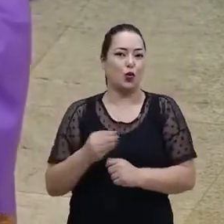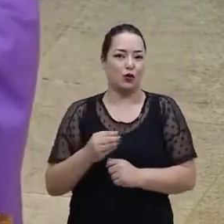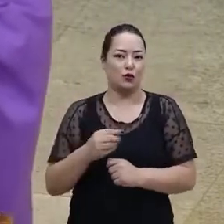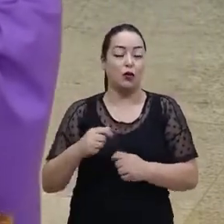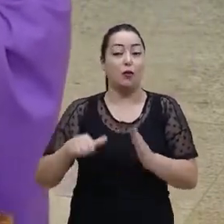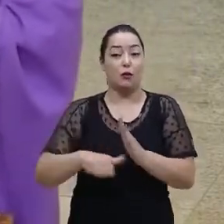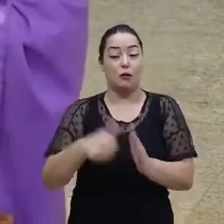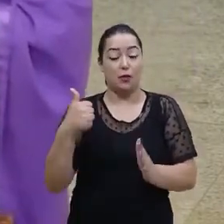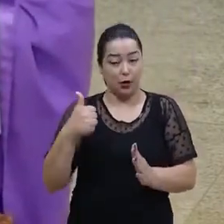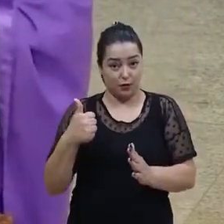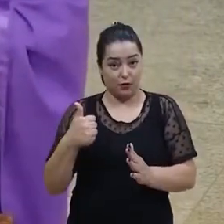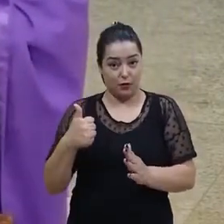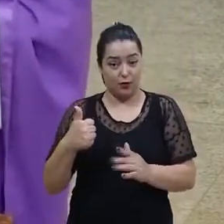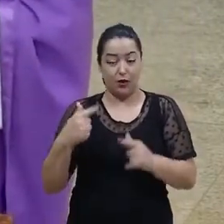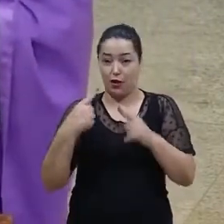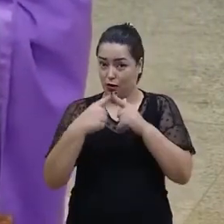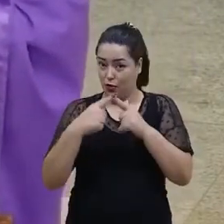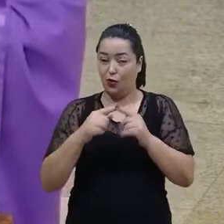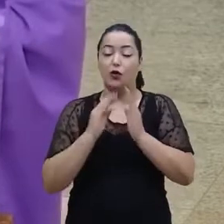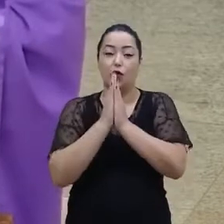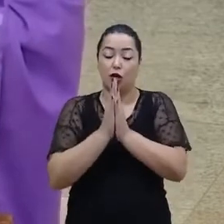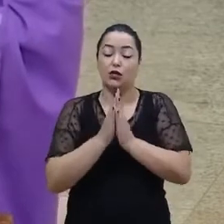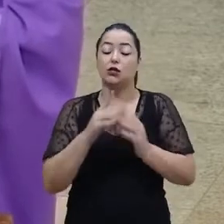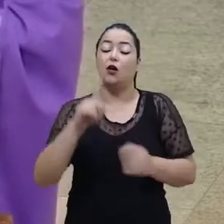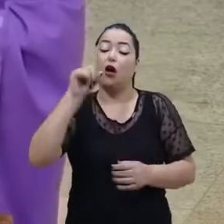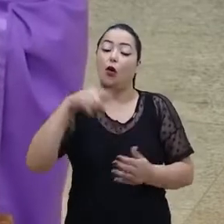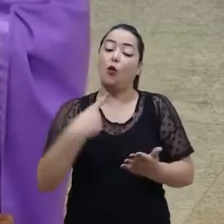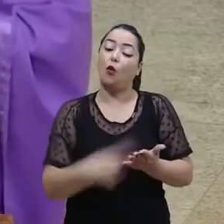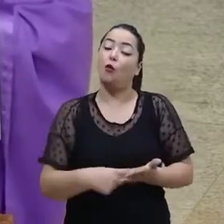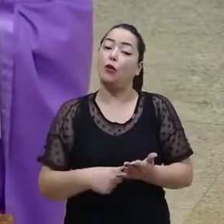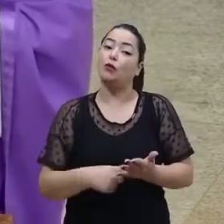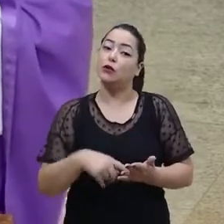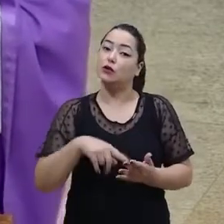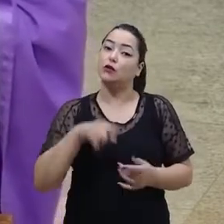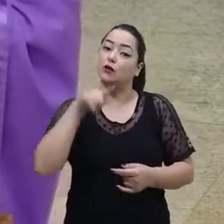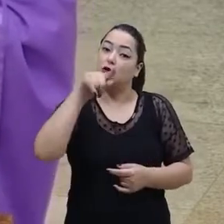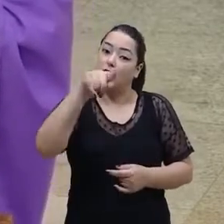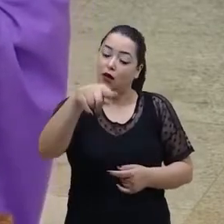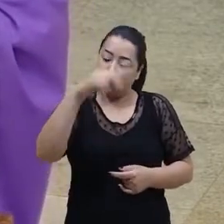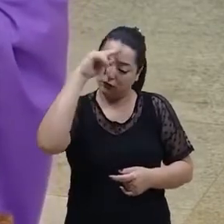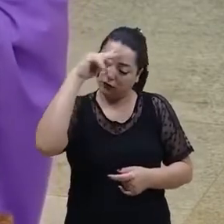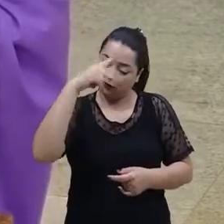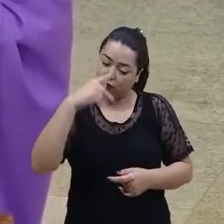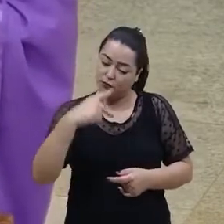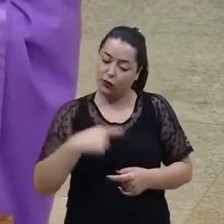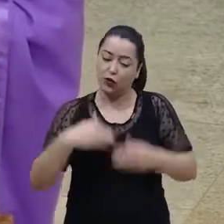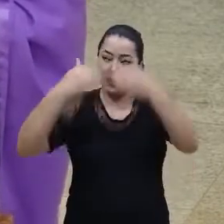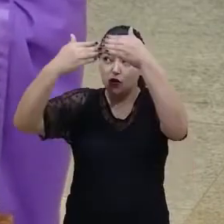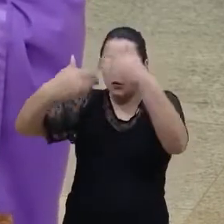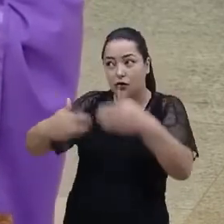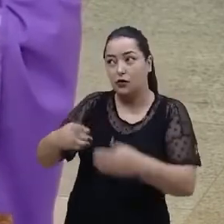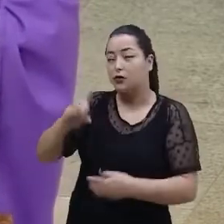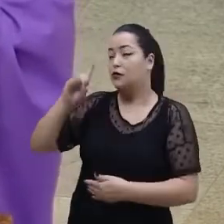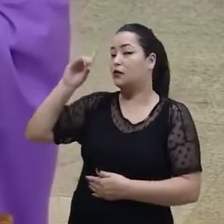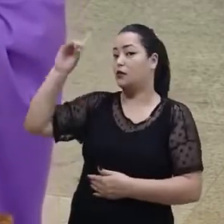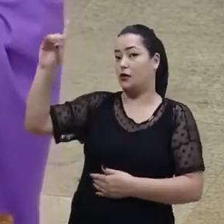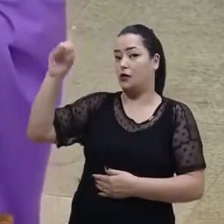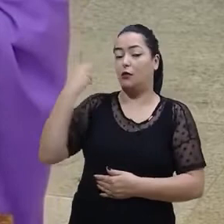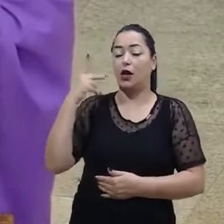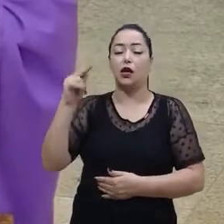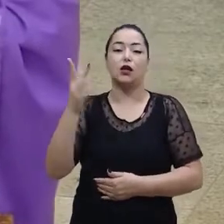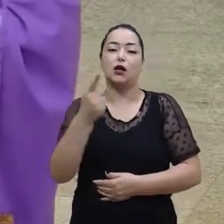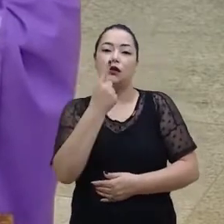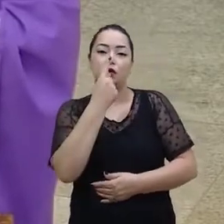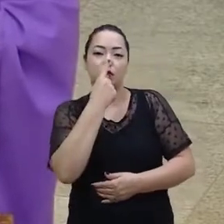coisa é a oração A oração é um compromisso você faz consigo mesmo diante de Deus para